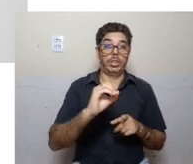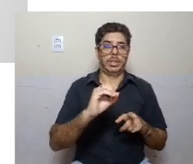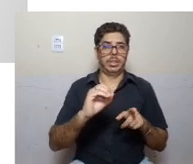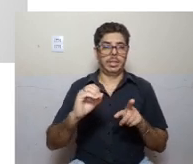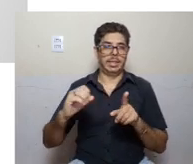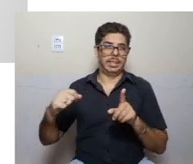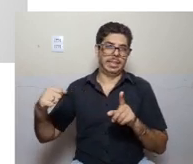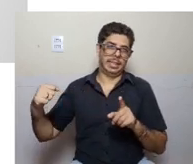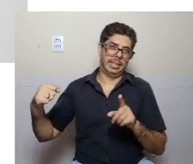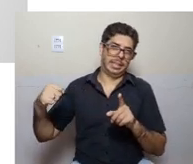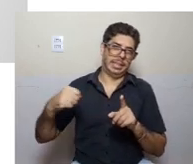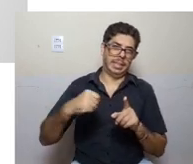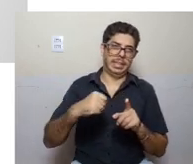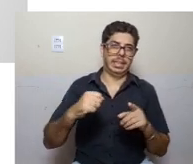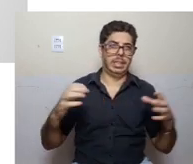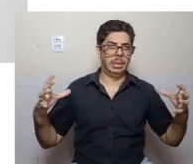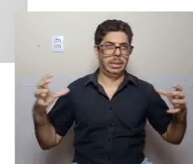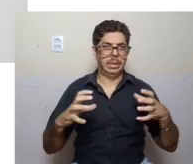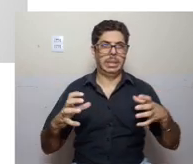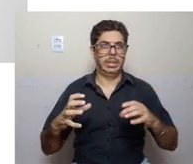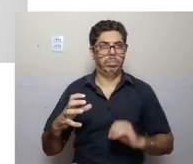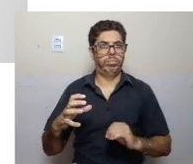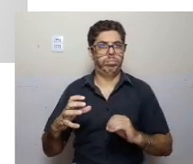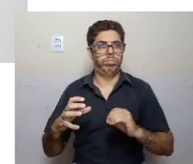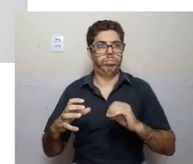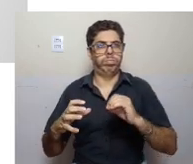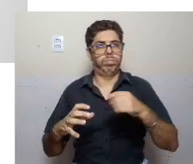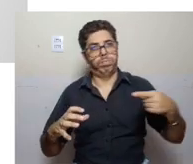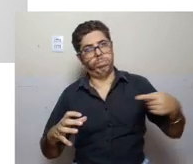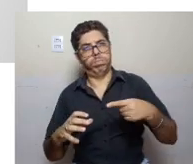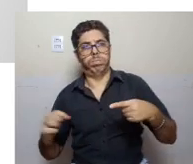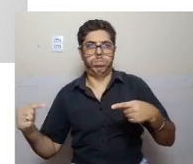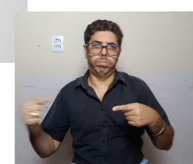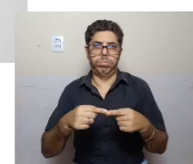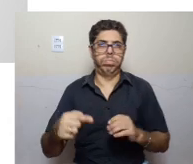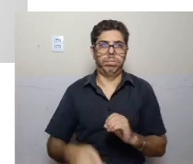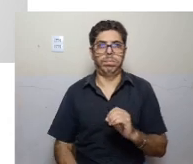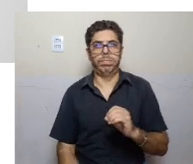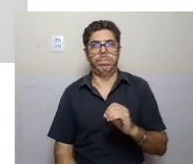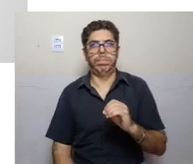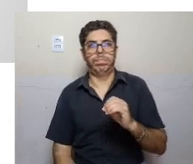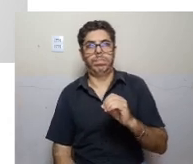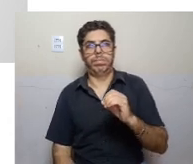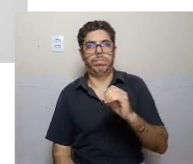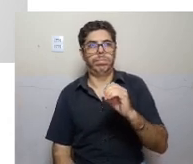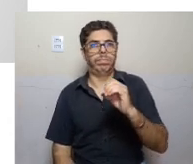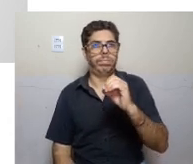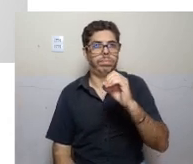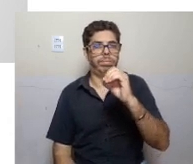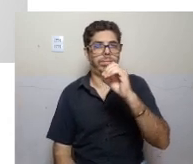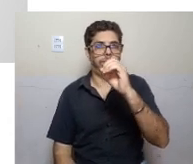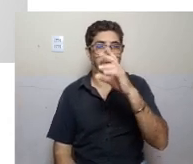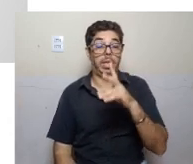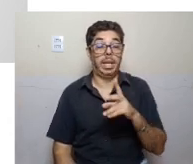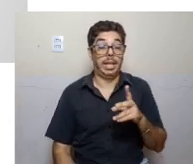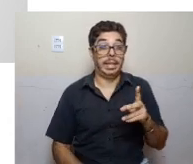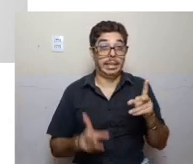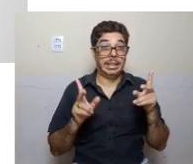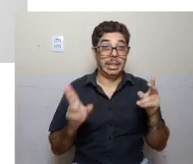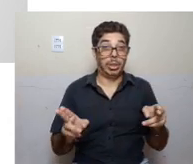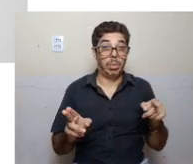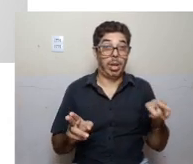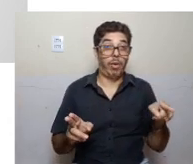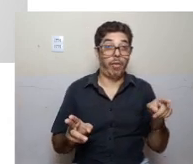com o campo elétrico. Quando as intensidades dos dois campos são escolhidas de tal forma que a força elétrica seja igual à